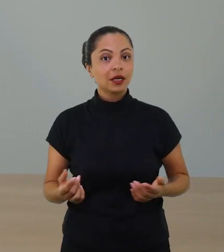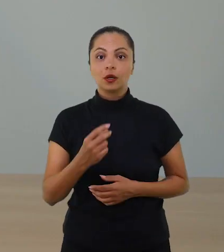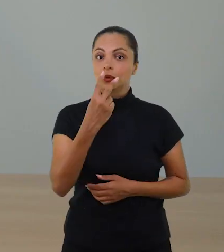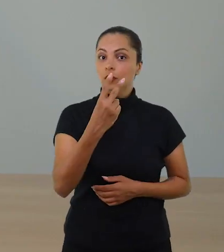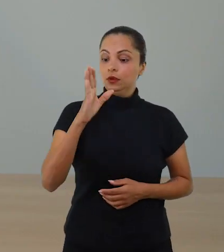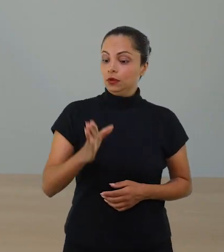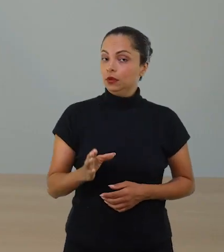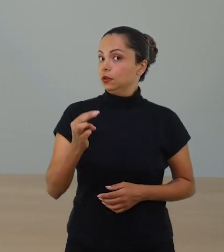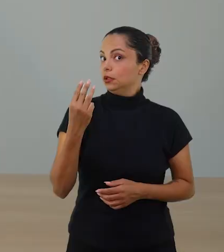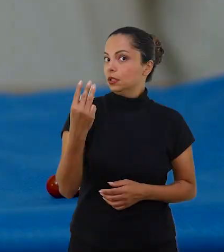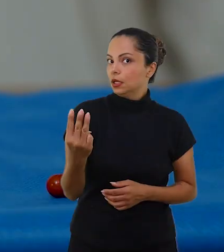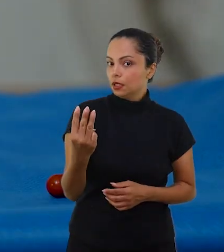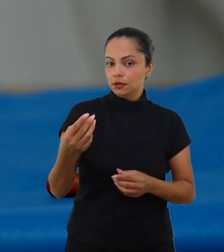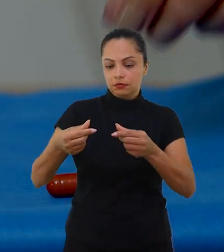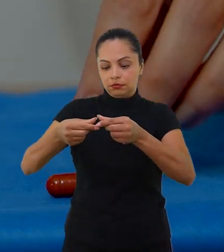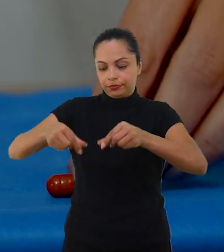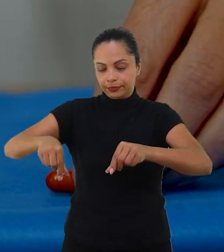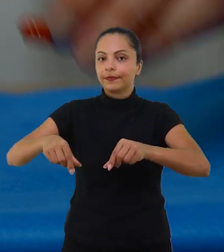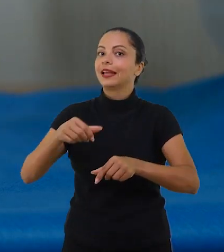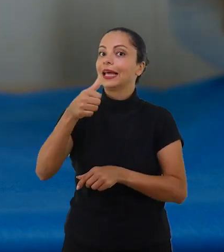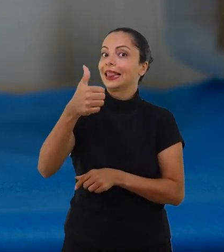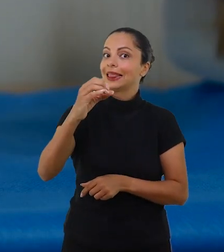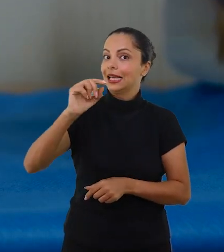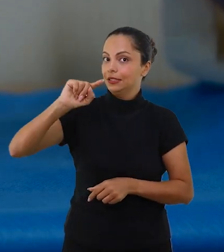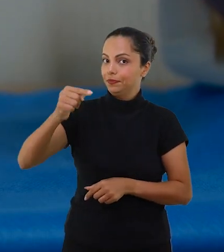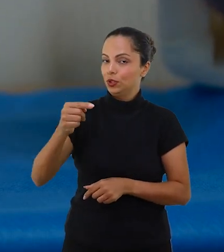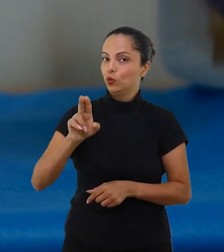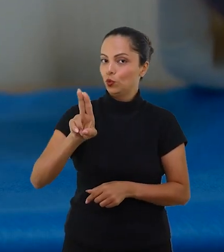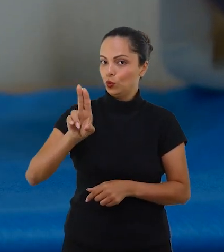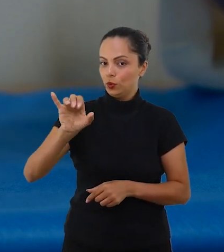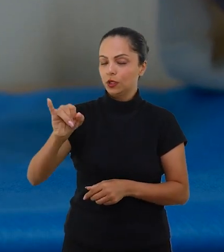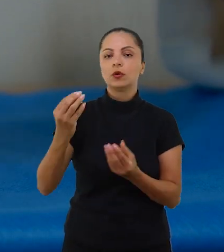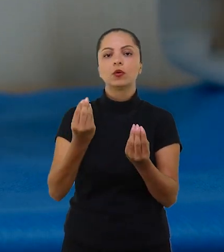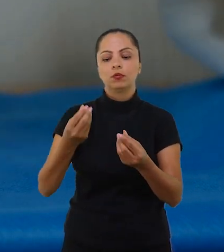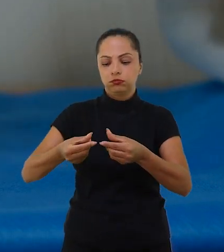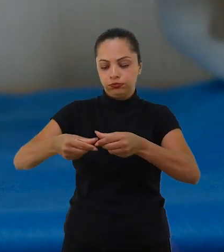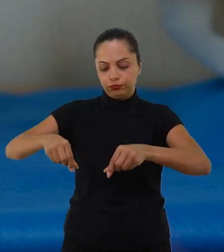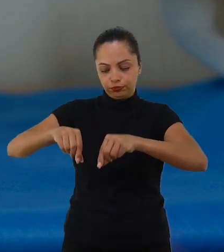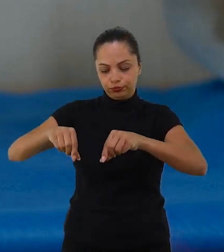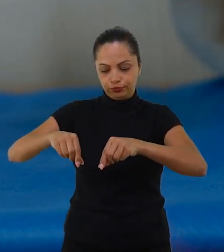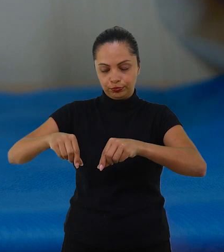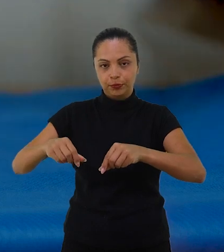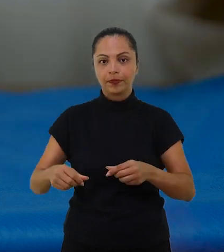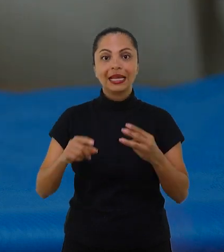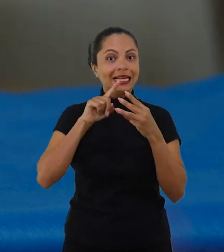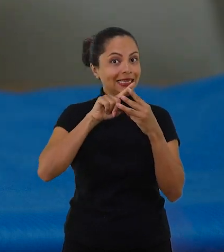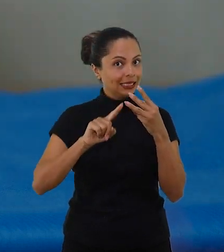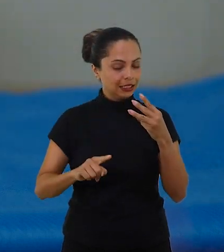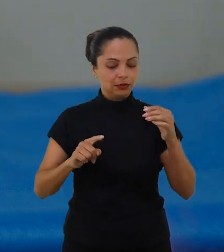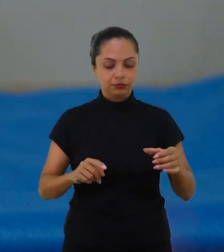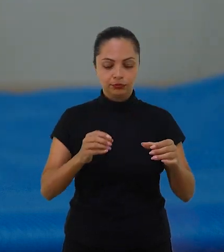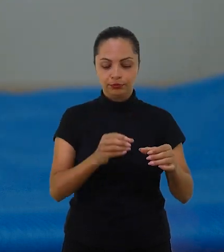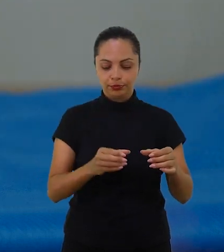a dose de 2/3 de cápsula de Creon 10.000 unidades, abra uma cápsula e divida entre 3